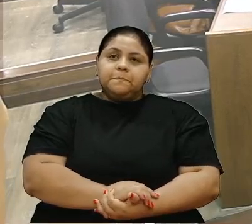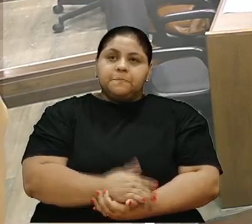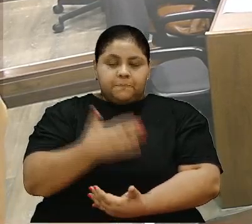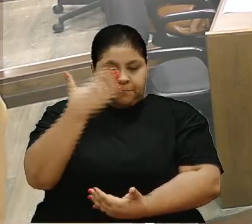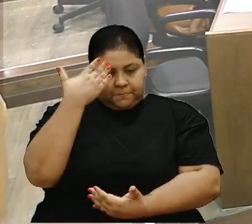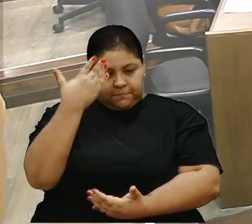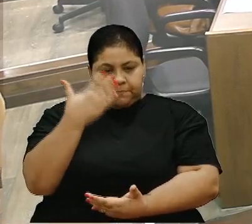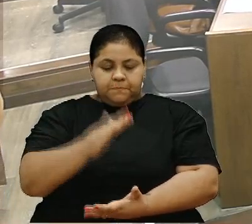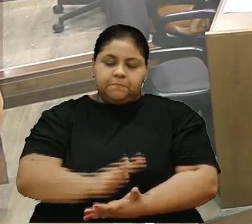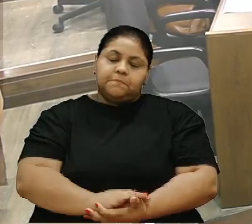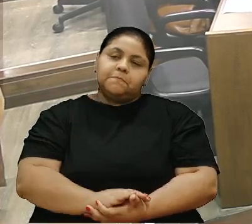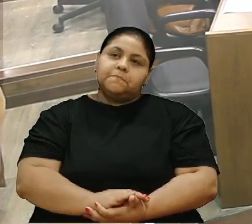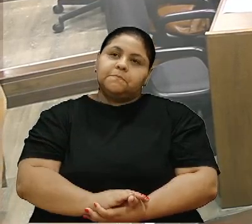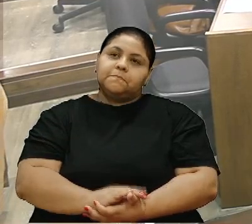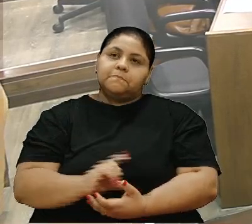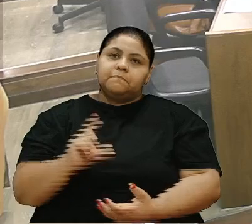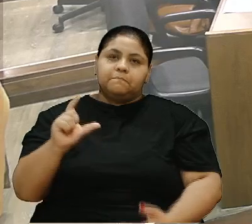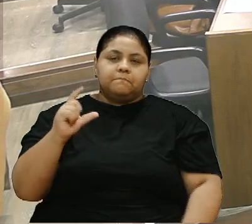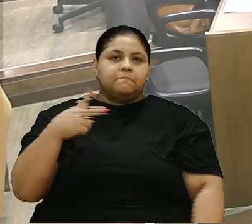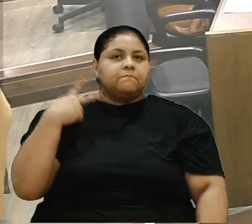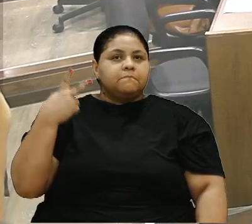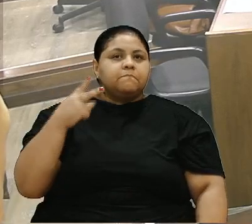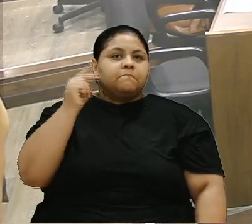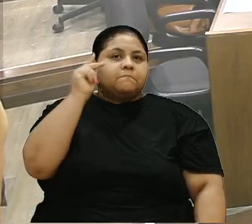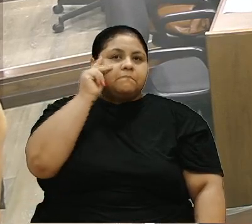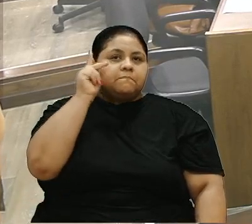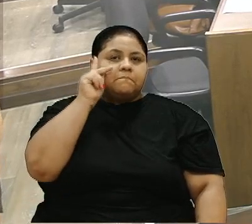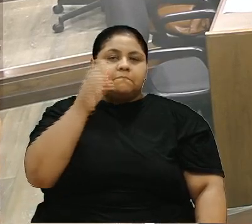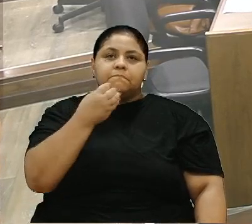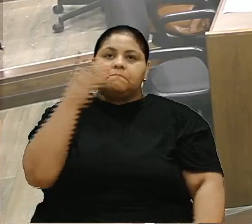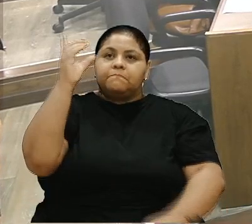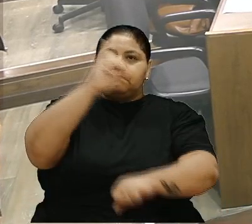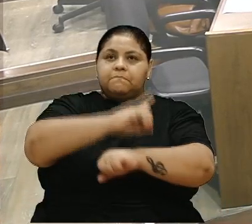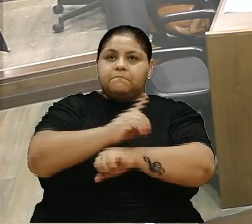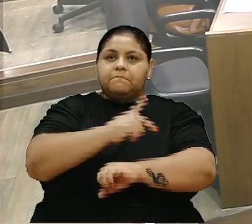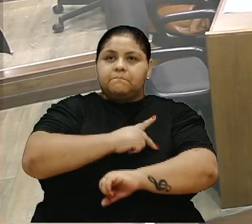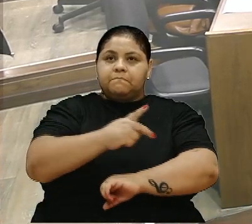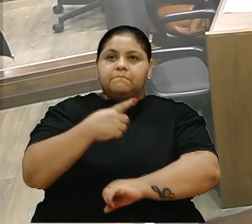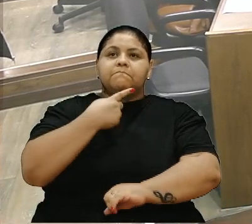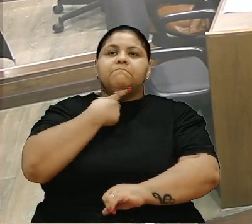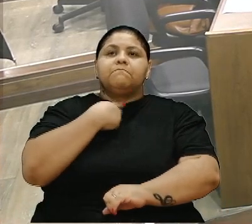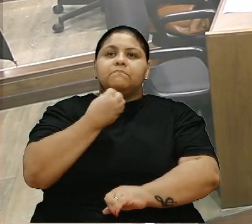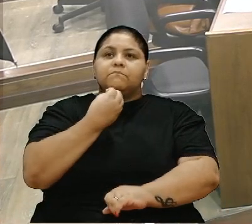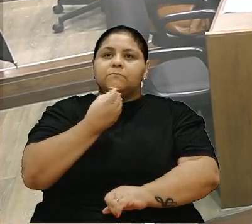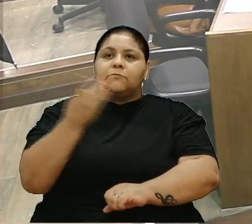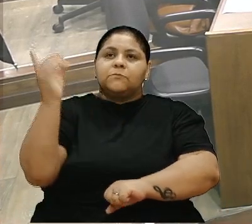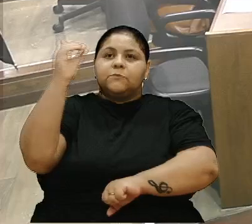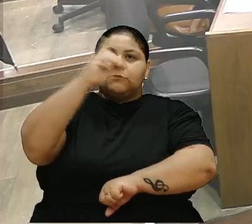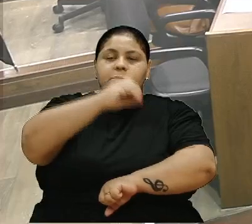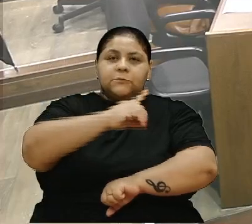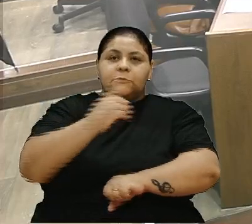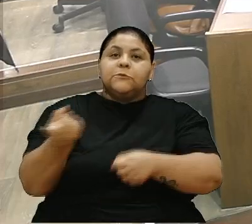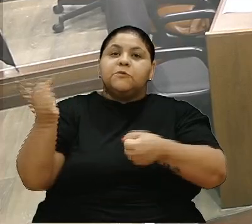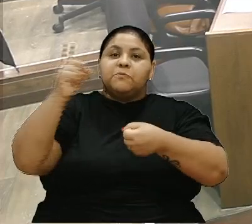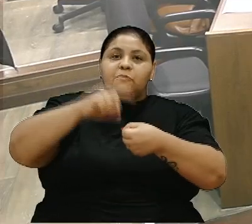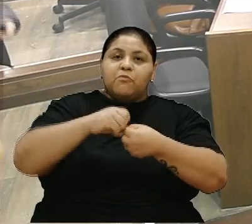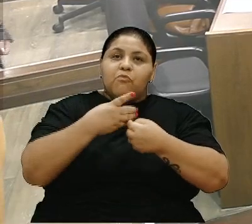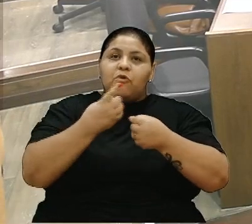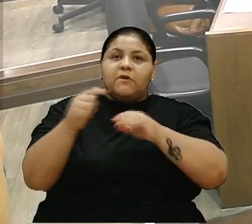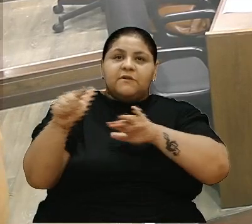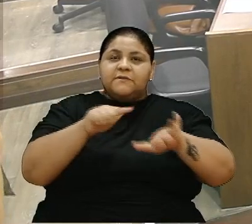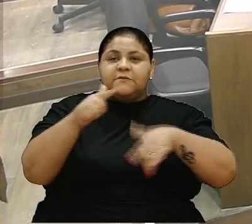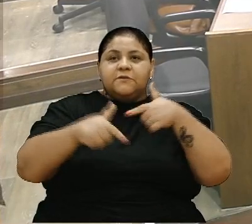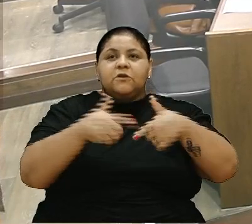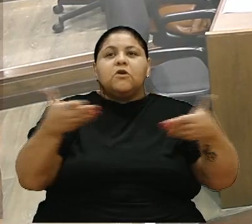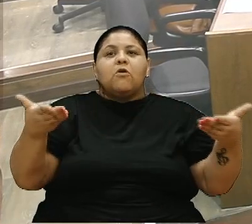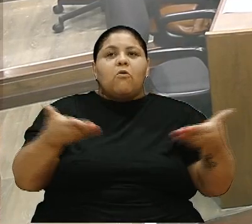Obrigado, vereador Edson da Rosa. Com a palavra, vereador Cláudio Libardi. Bom dia, presidente. Lhe desejo um bom retorno, uma boa semana de trabalhos. Hoje eu trago